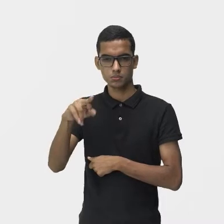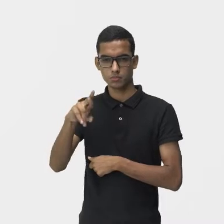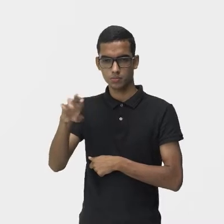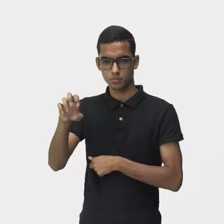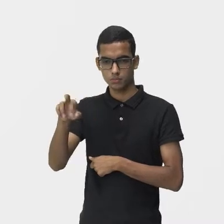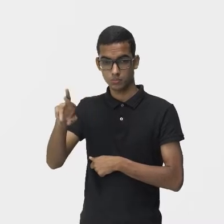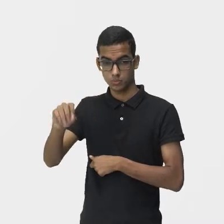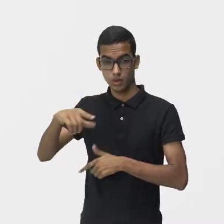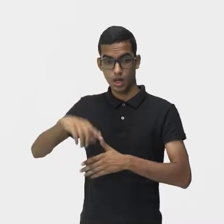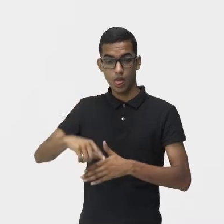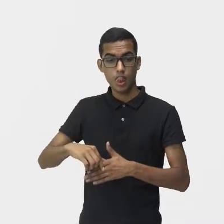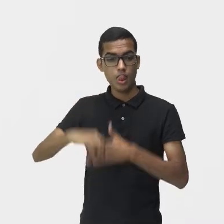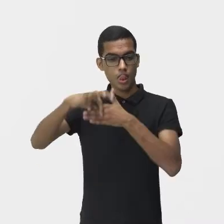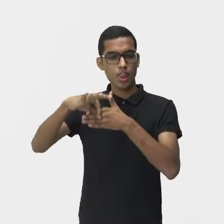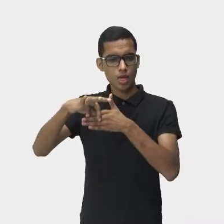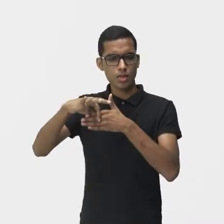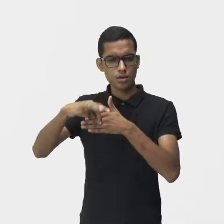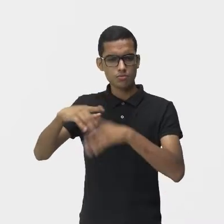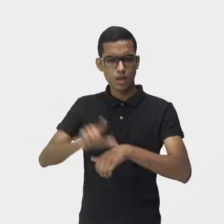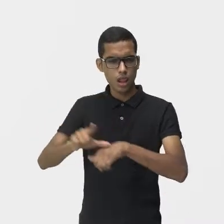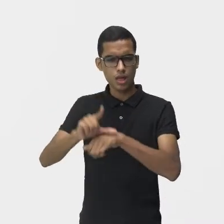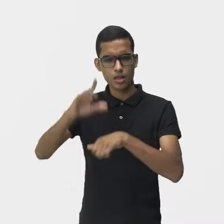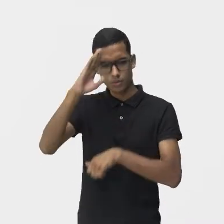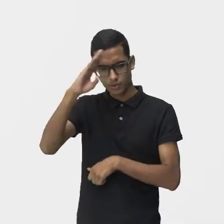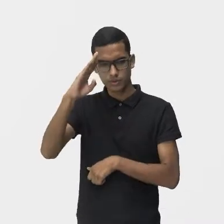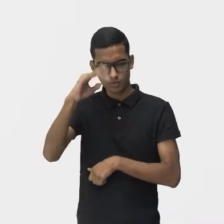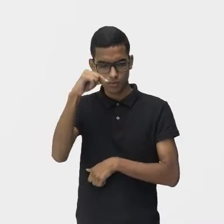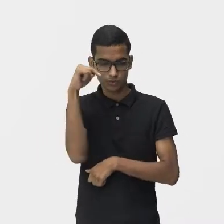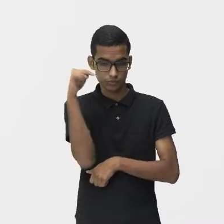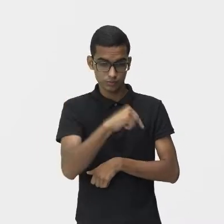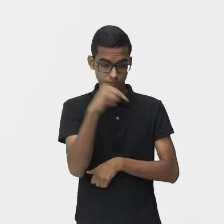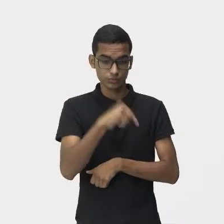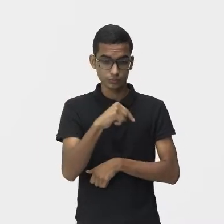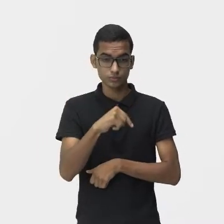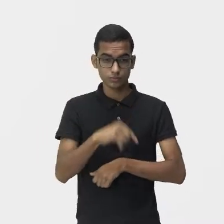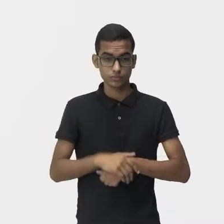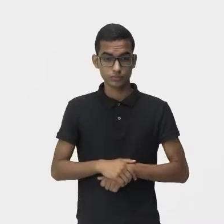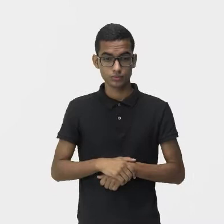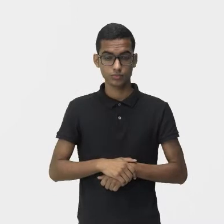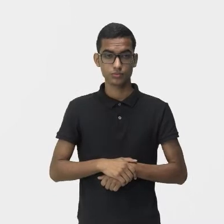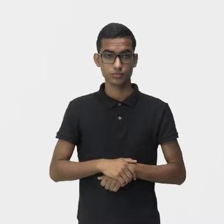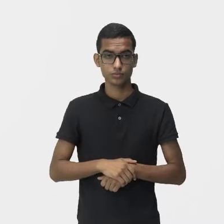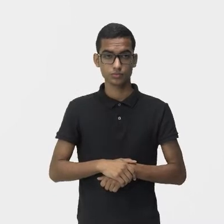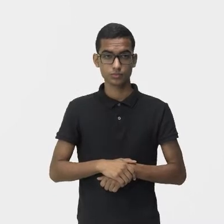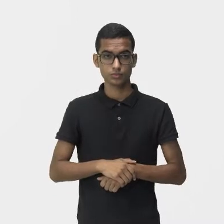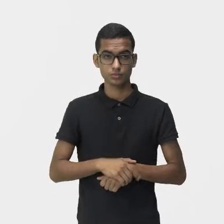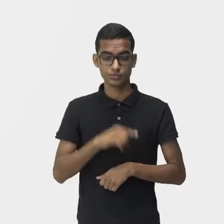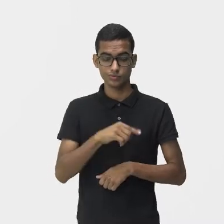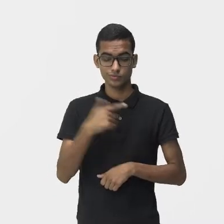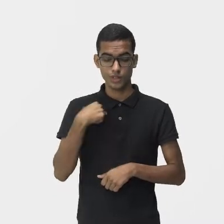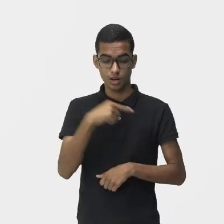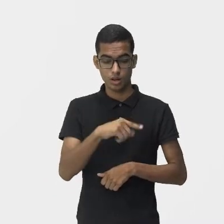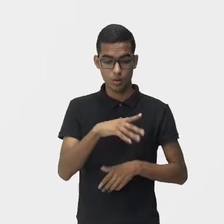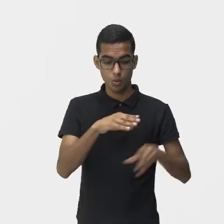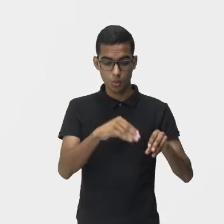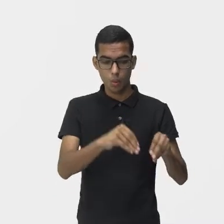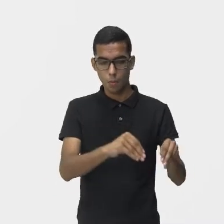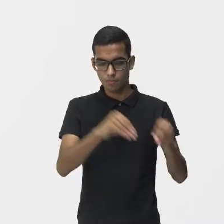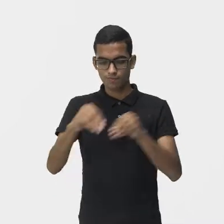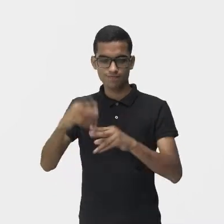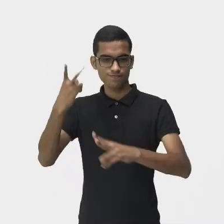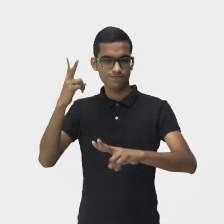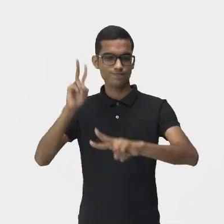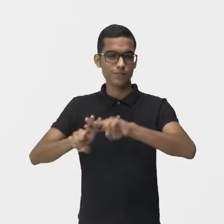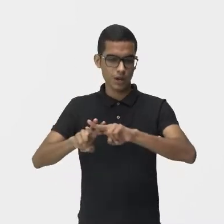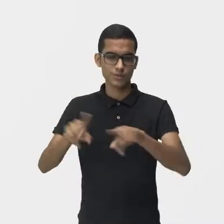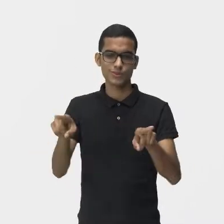da Revolução, que conduziria a Revolução durante o período do governo jacobino, sendo levado à